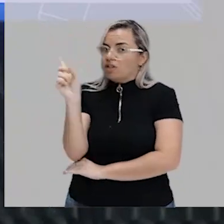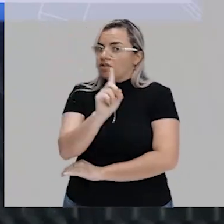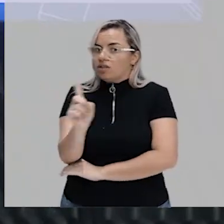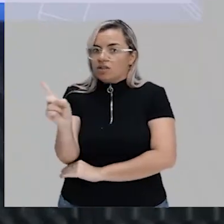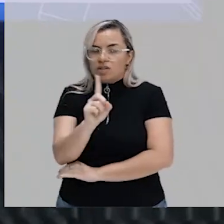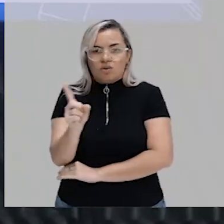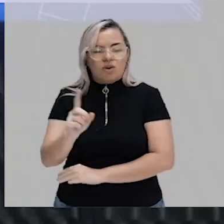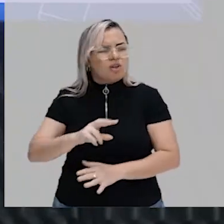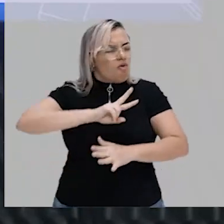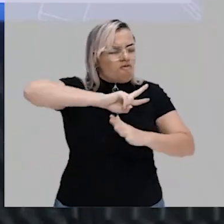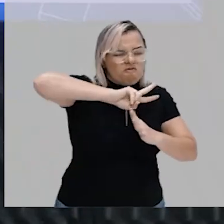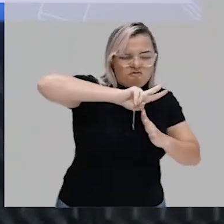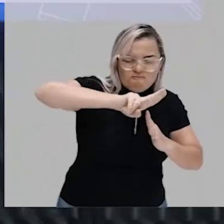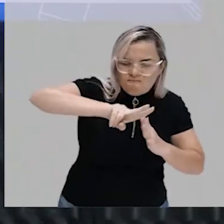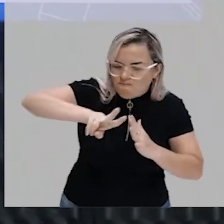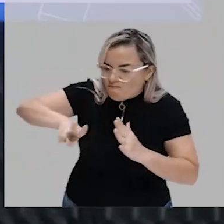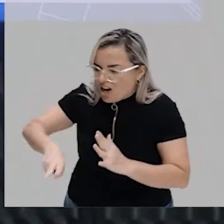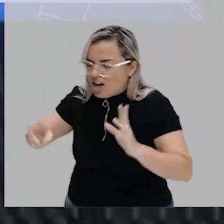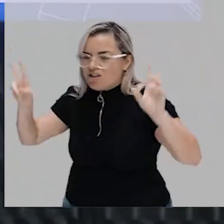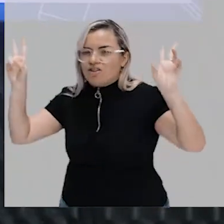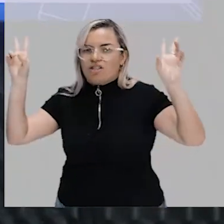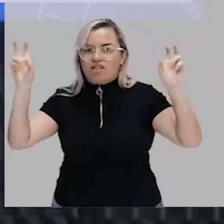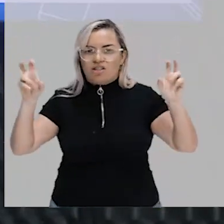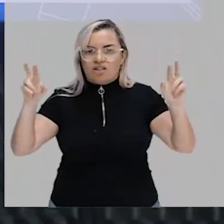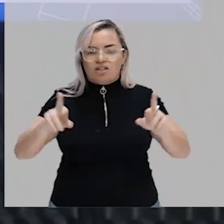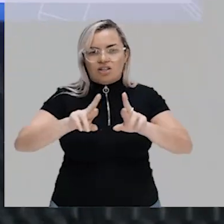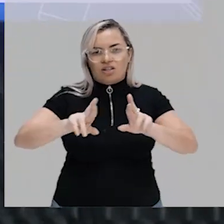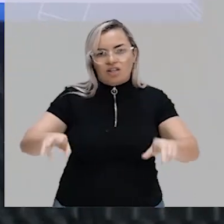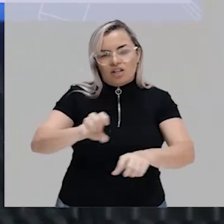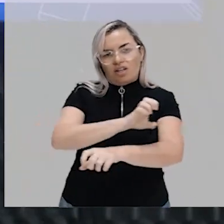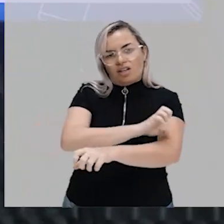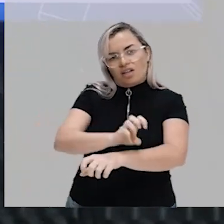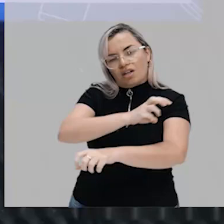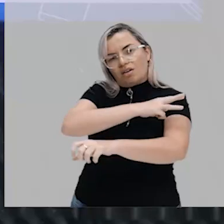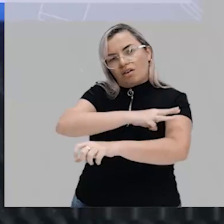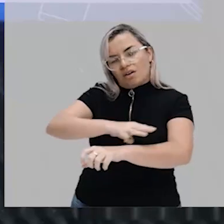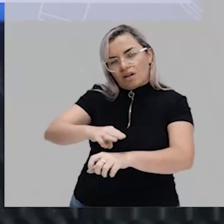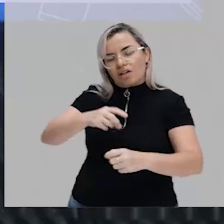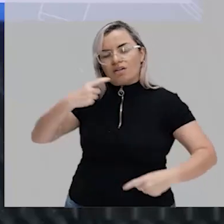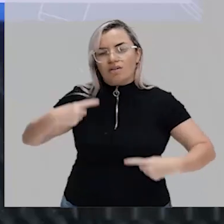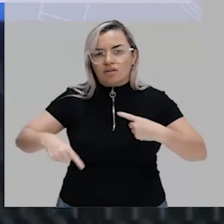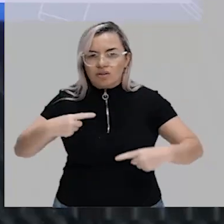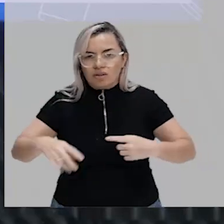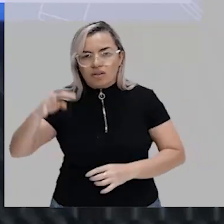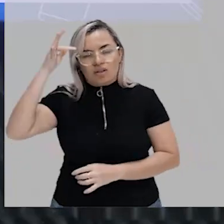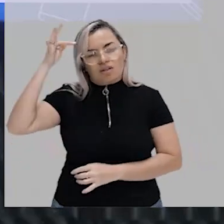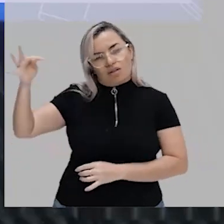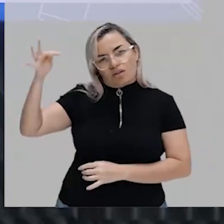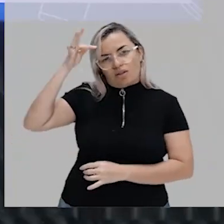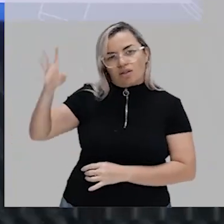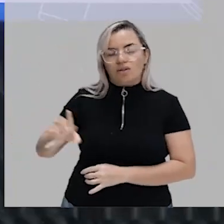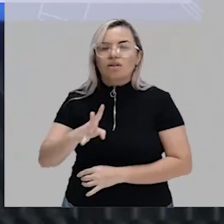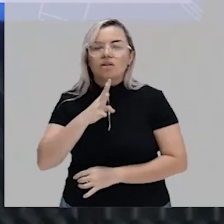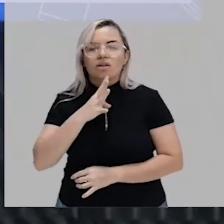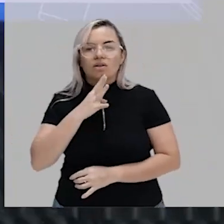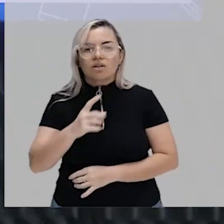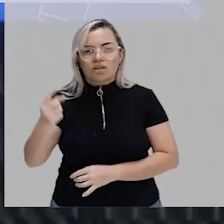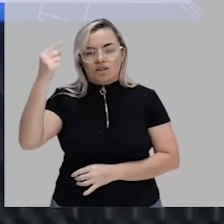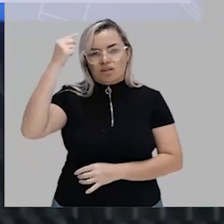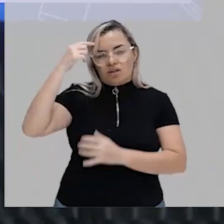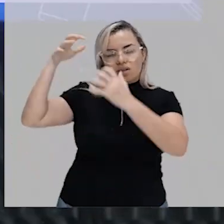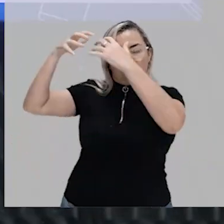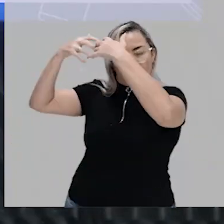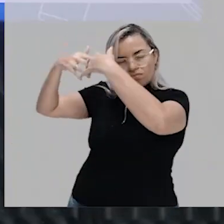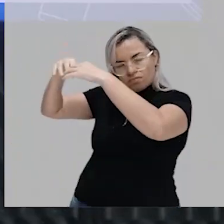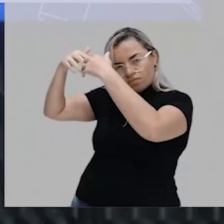vários assuntos diferentes. Você pensa na ética, na moral, na política, você pensa na teoria do conhecimento, você pensa na